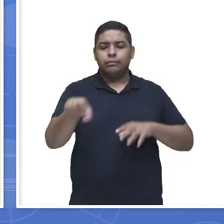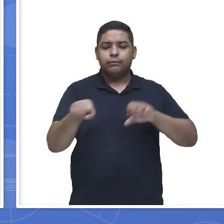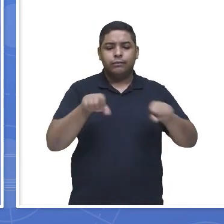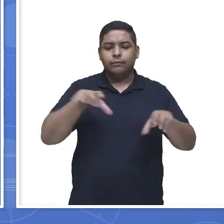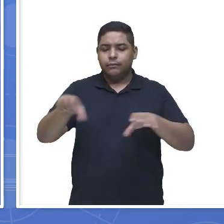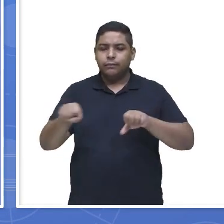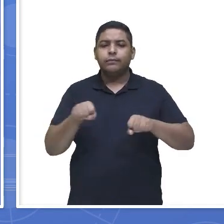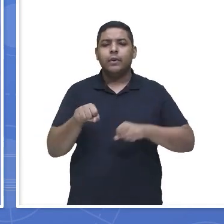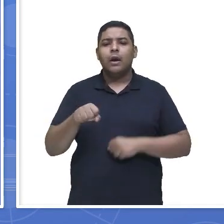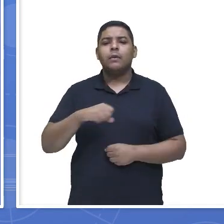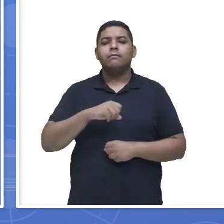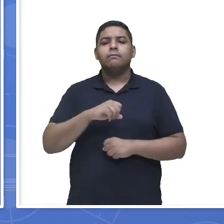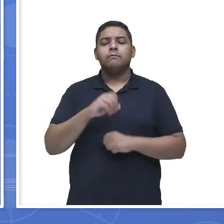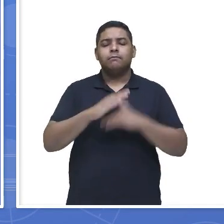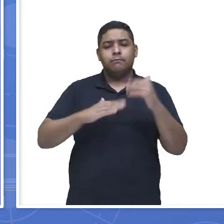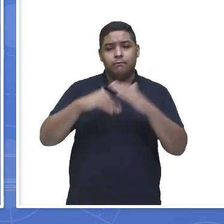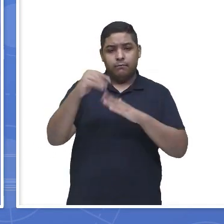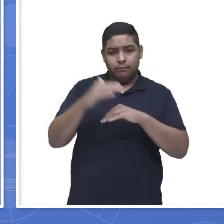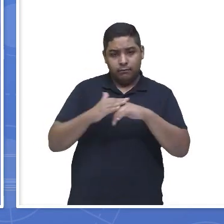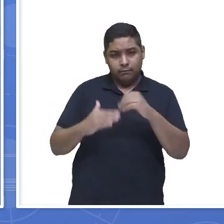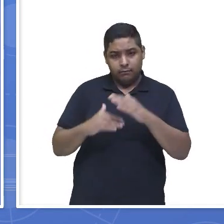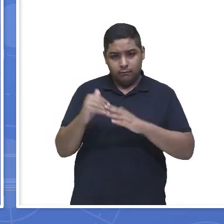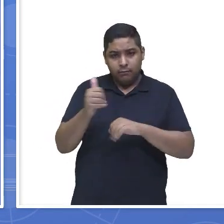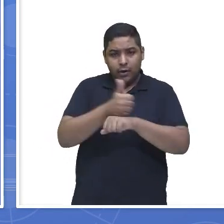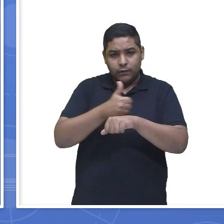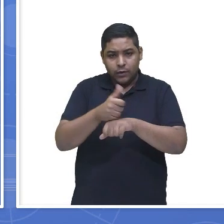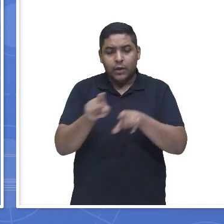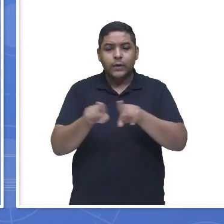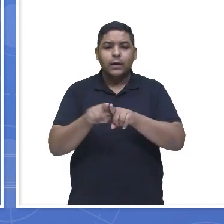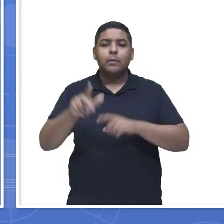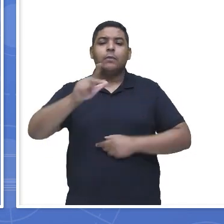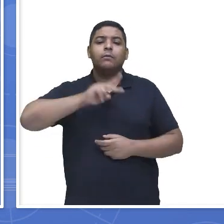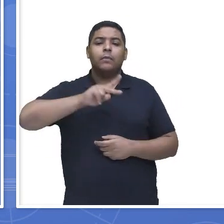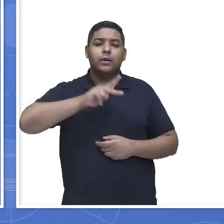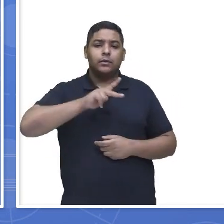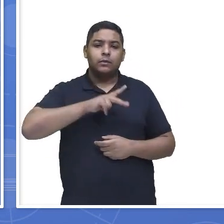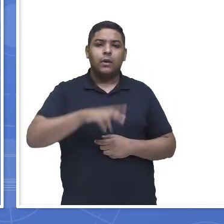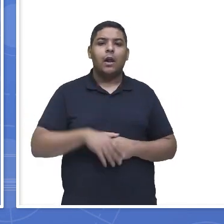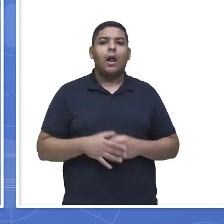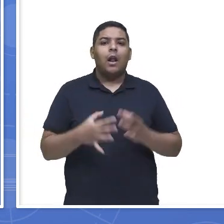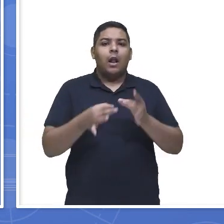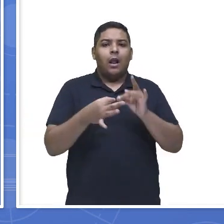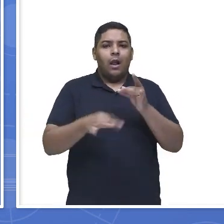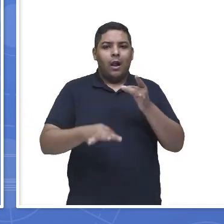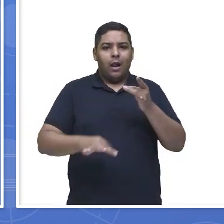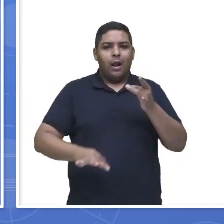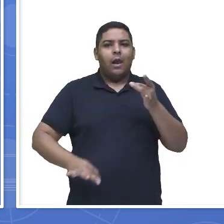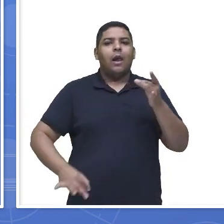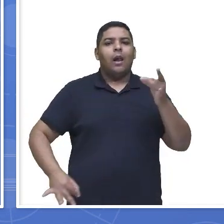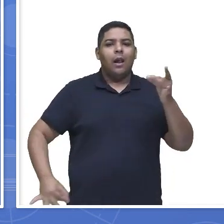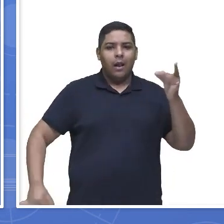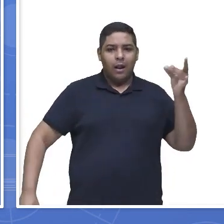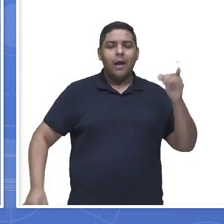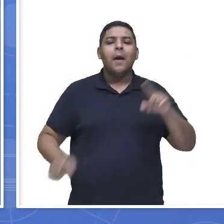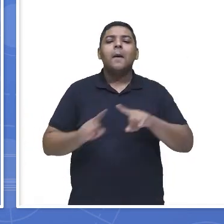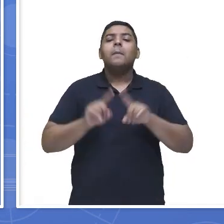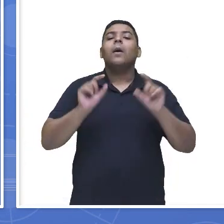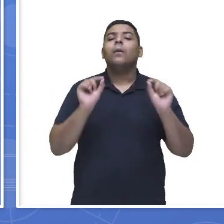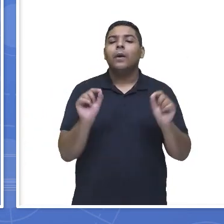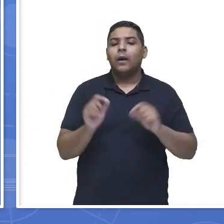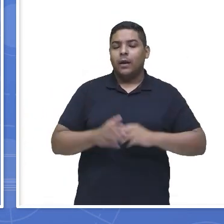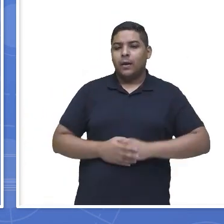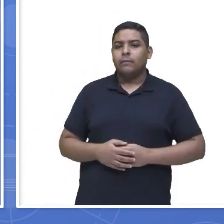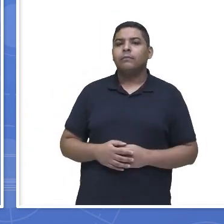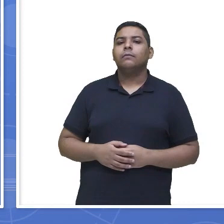profissional. Perceberam a importância disso tudo aí? Uma resposta um pouco longa, né? Mas para quê? Eu